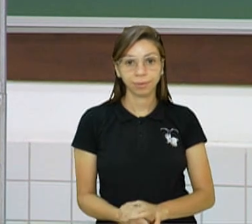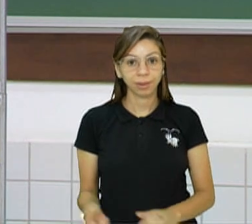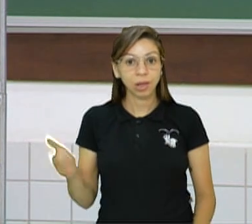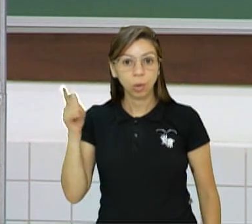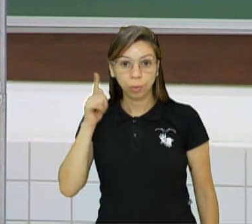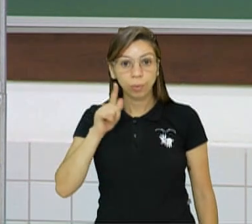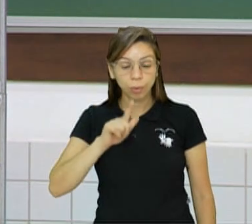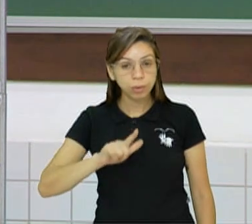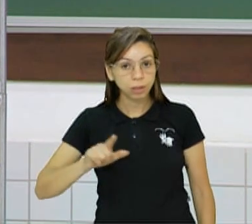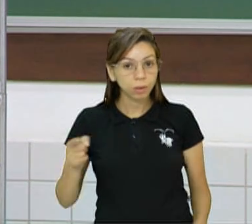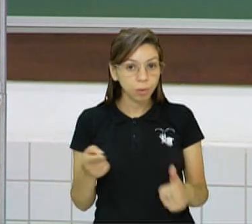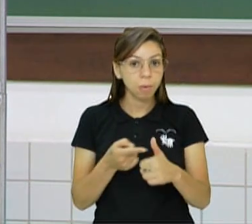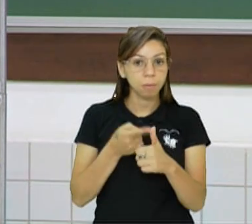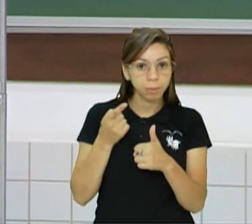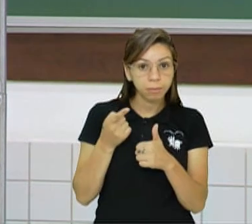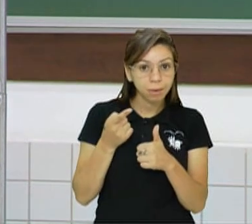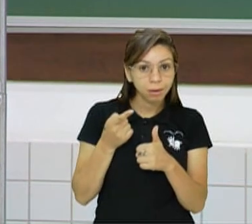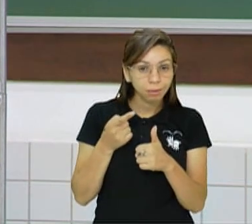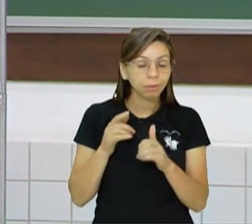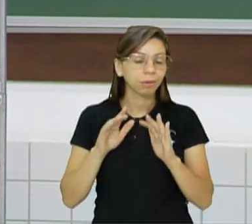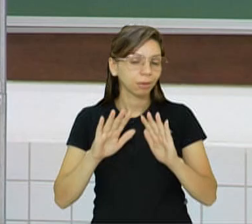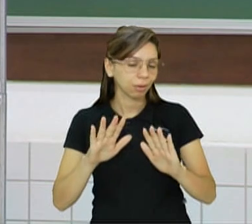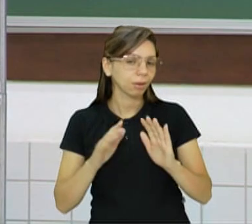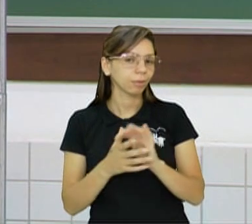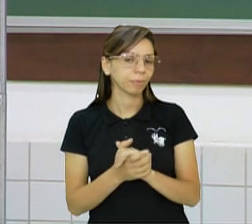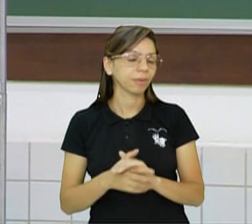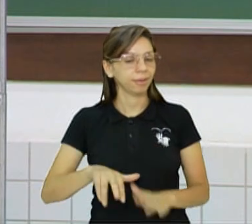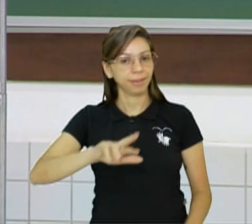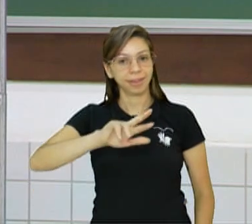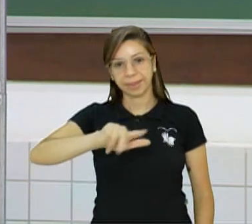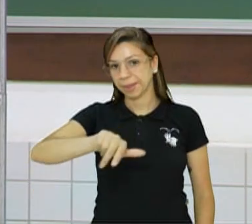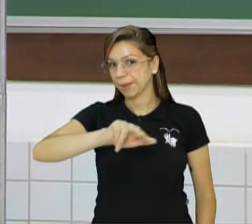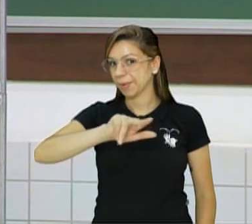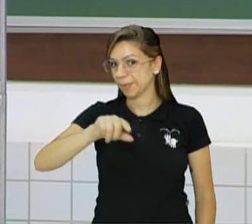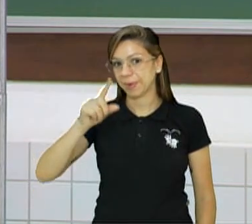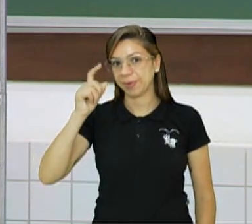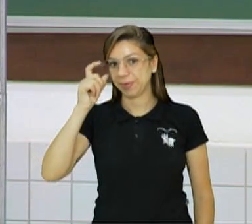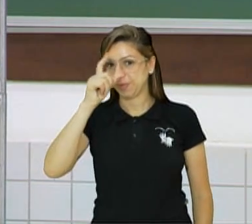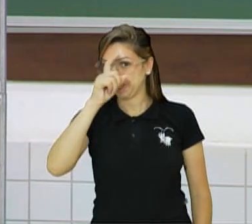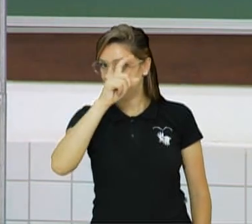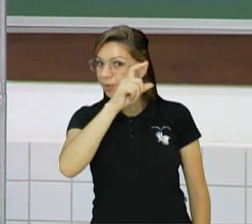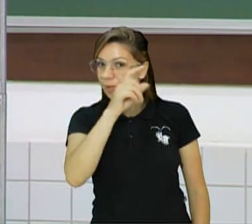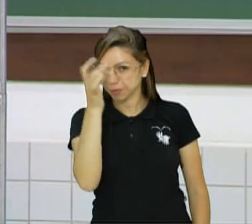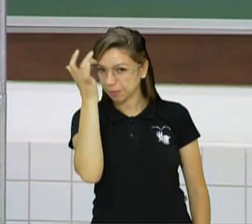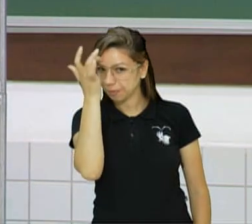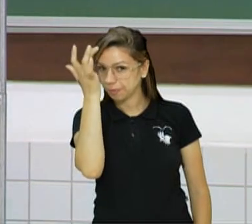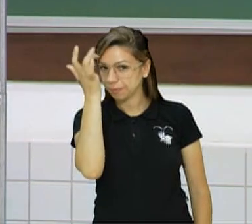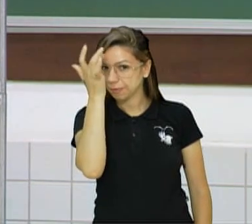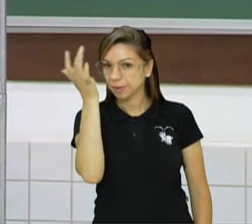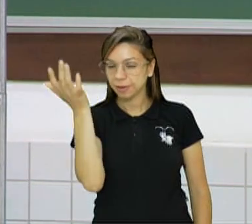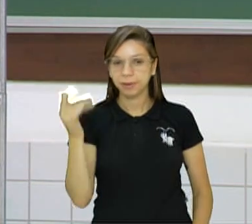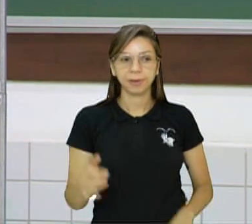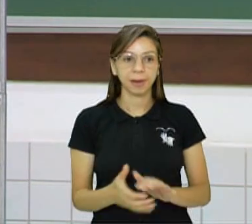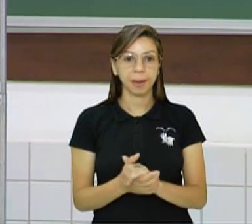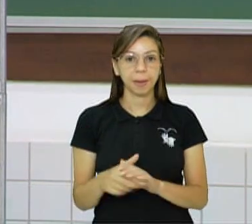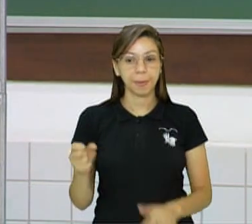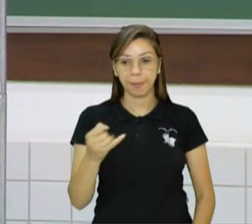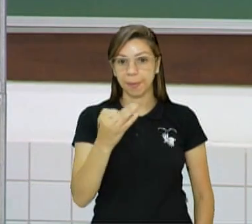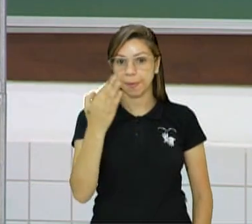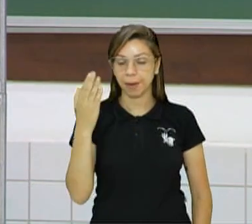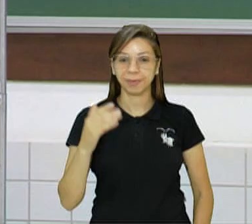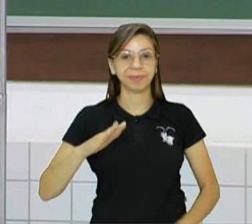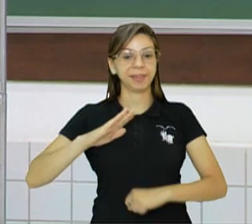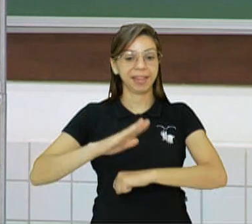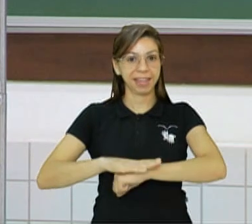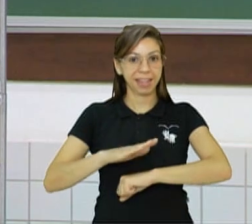Conseguiram fazer o primeiro passo? Olha que não é difícil, hein? Olha quanto sólido a gente já montou aqui. Eu